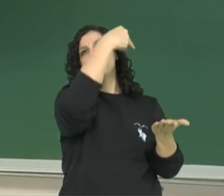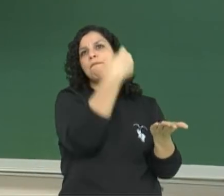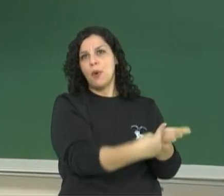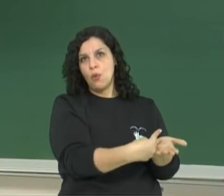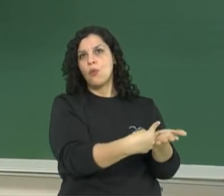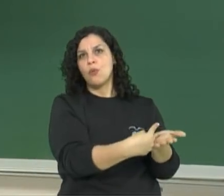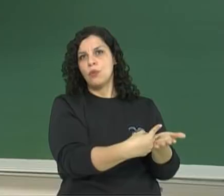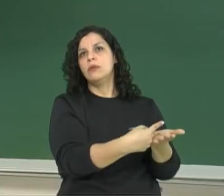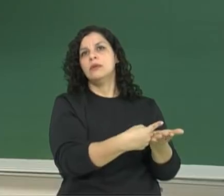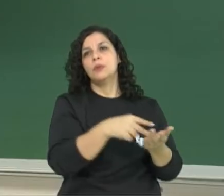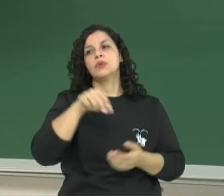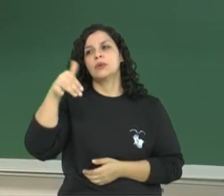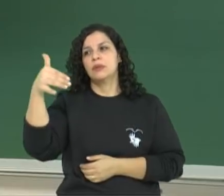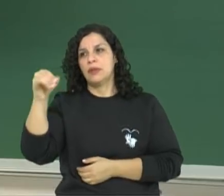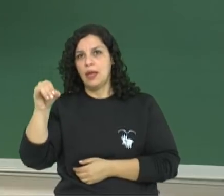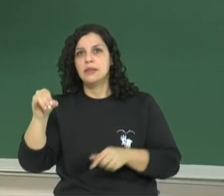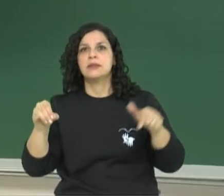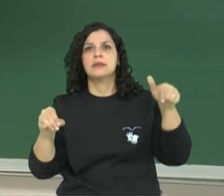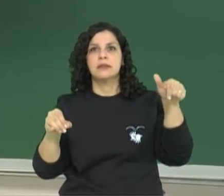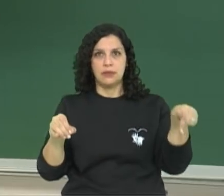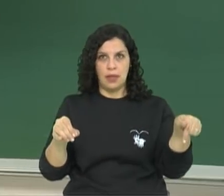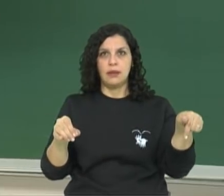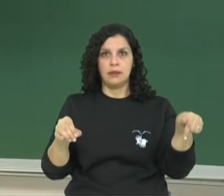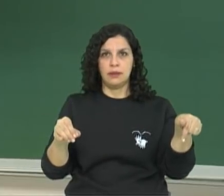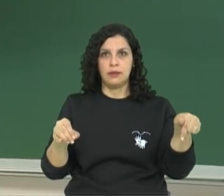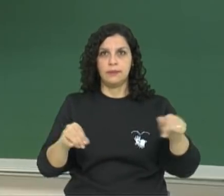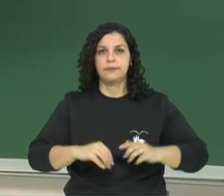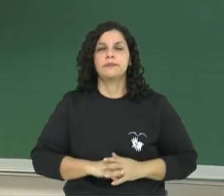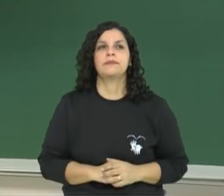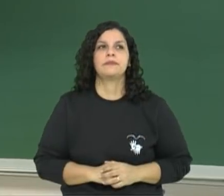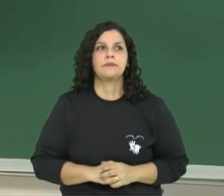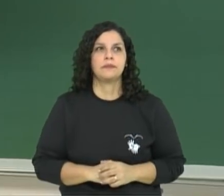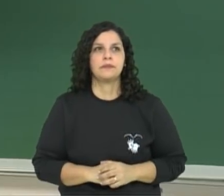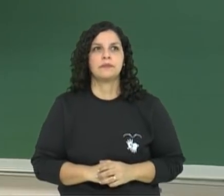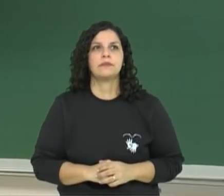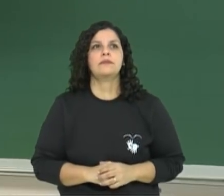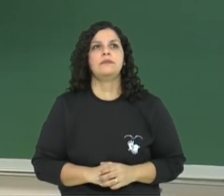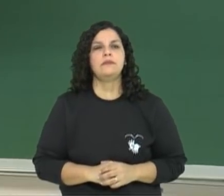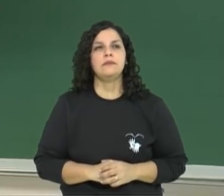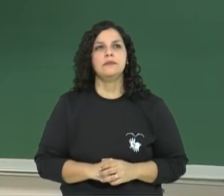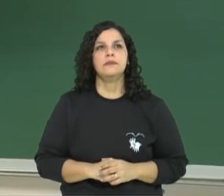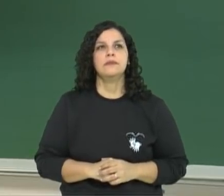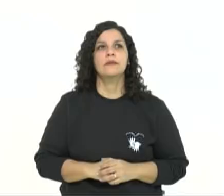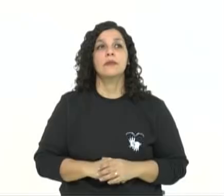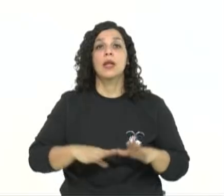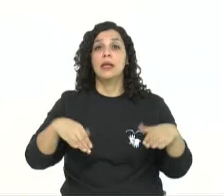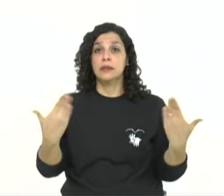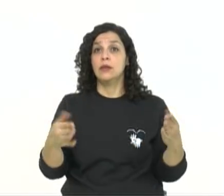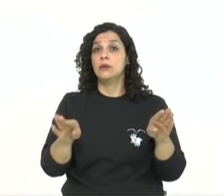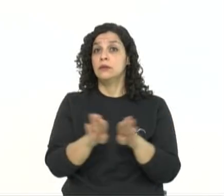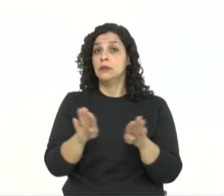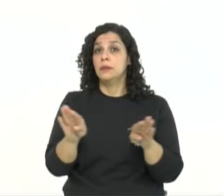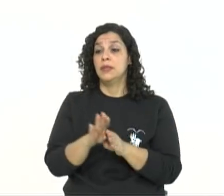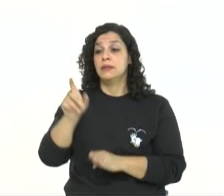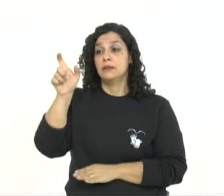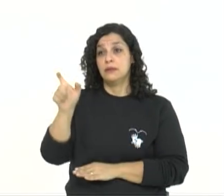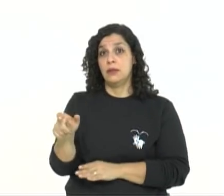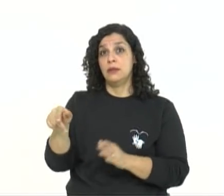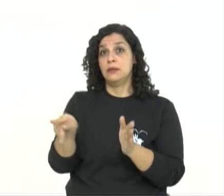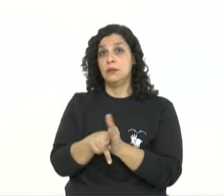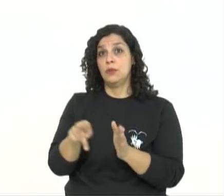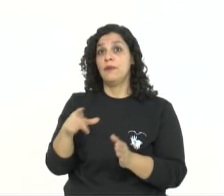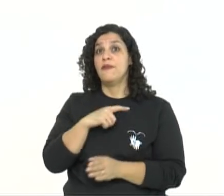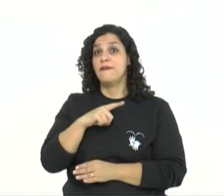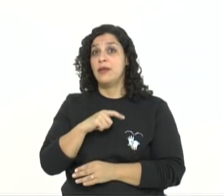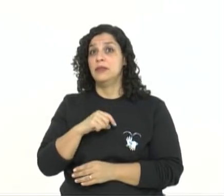meu adversário. Então, o round vai terminar 10 pontos para mim, 7 para ele, tá? E em caso de vantagem e aplicação